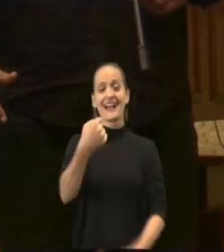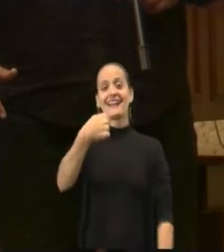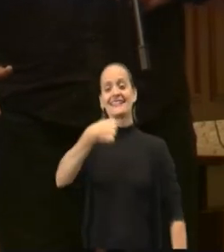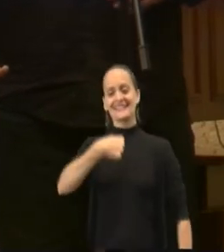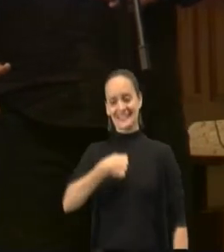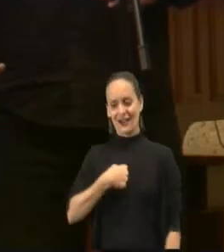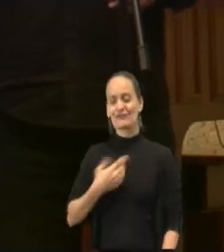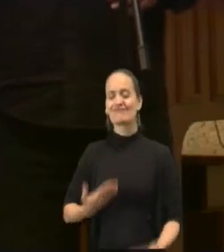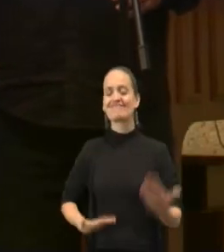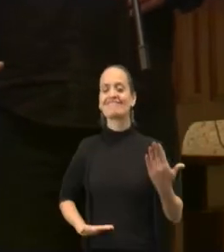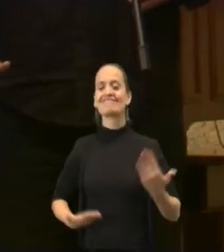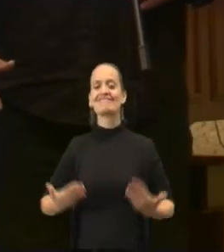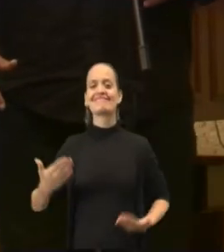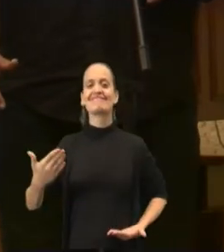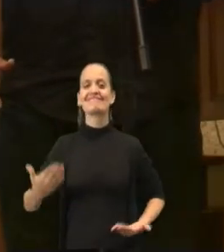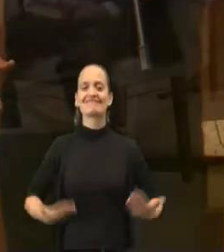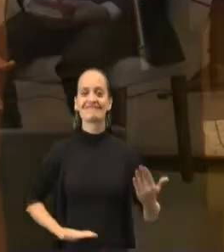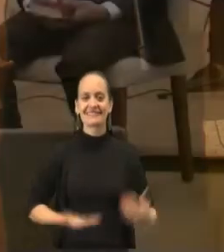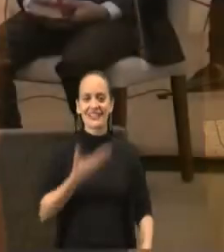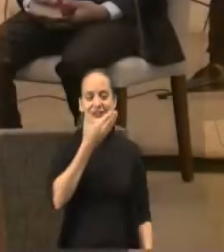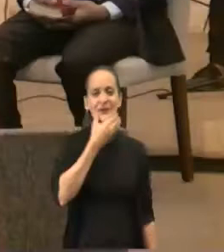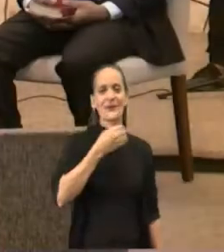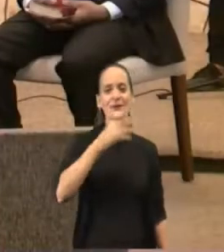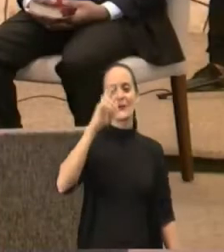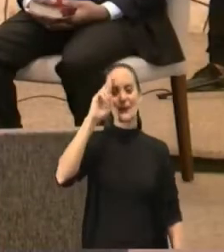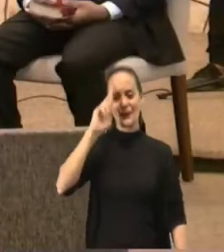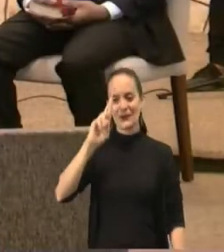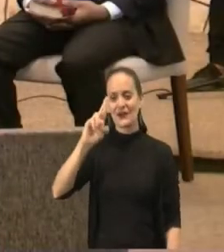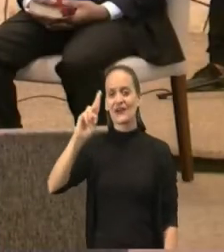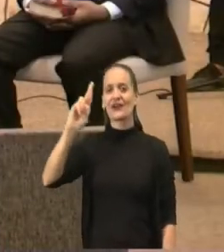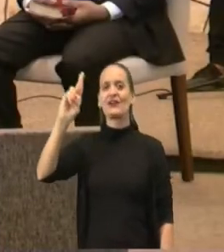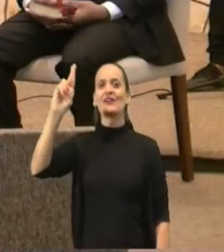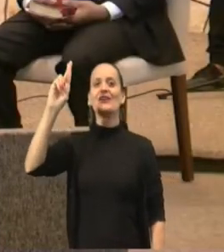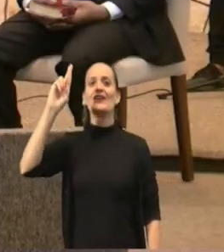eu serviremos ao Senhor.